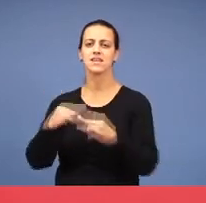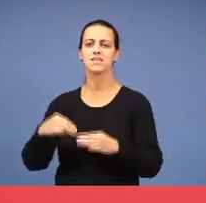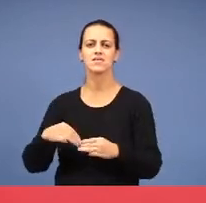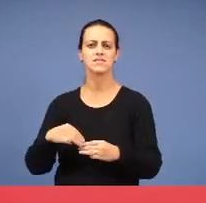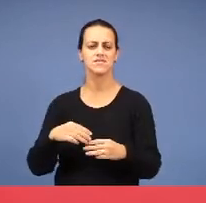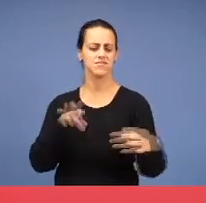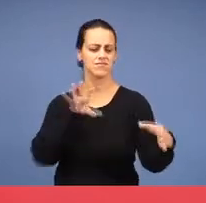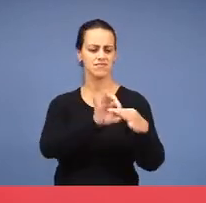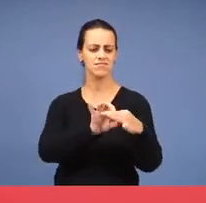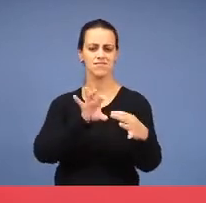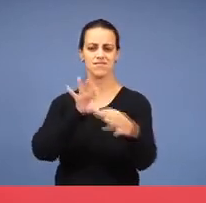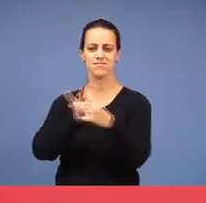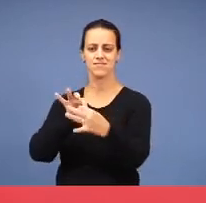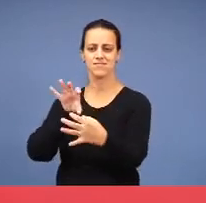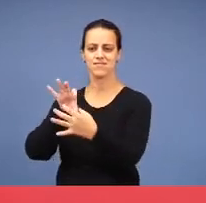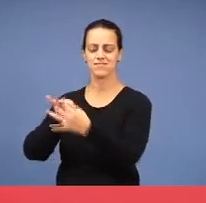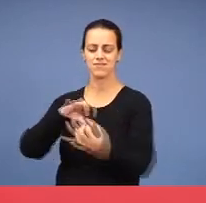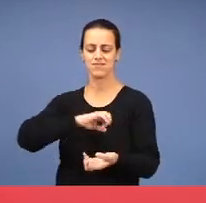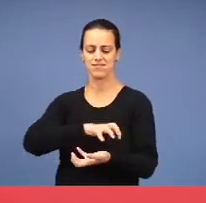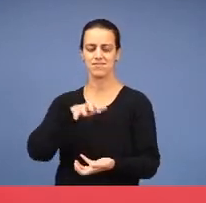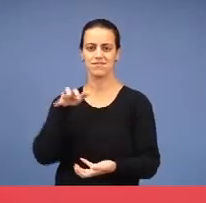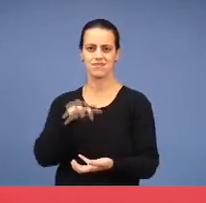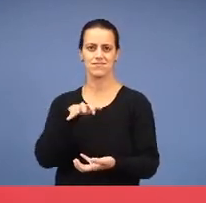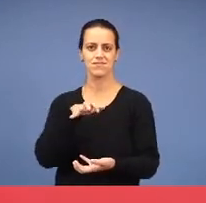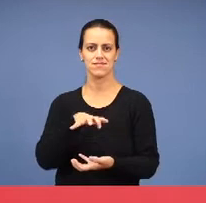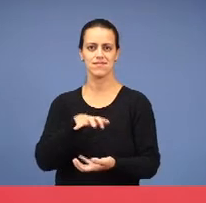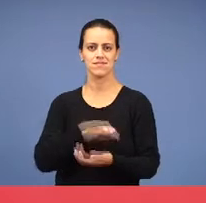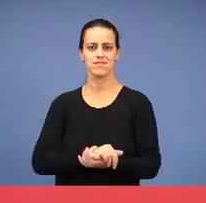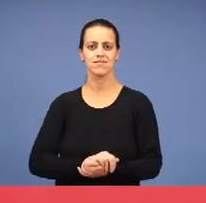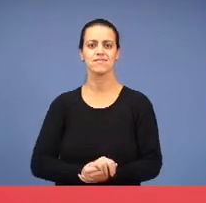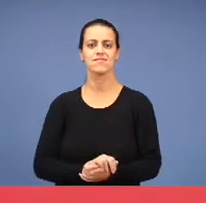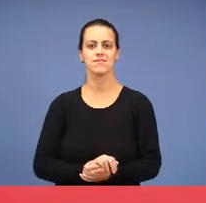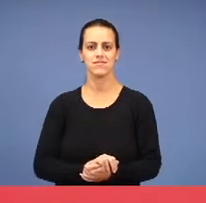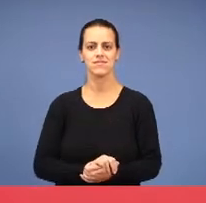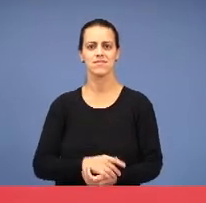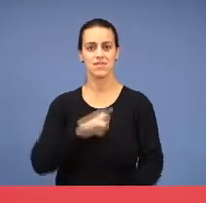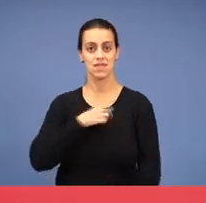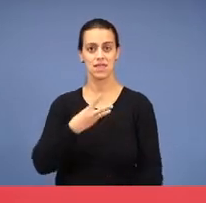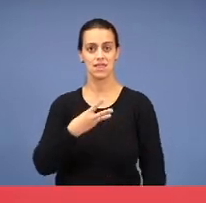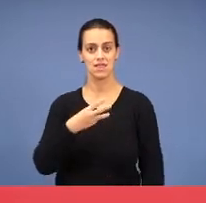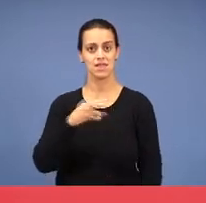tanto aqui no primeiro período. 30.